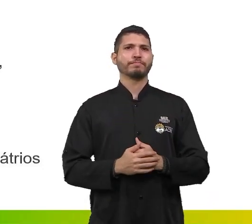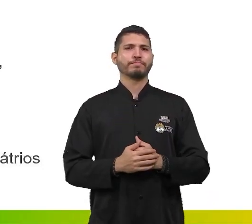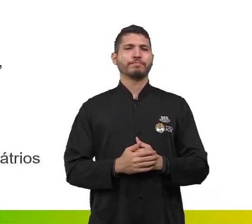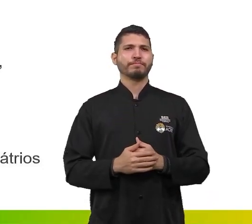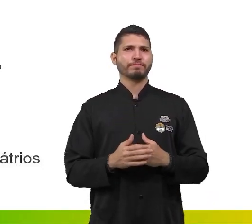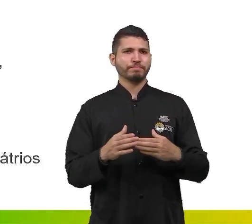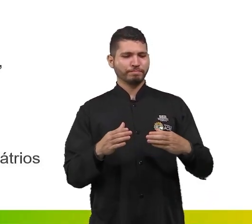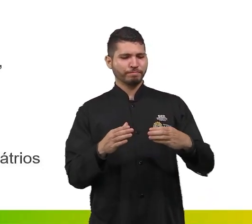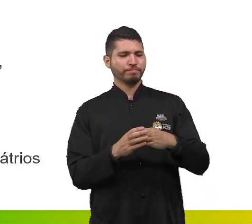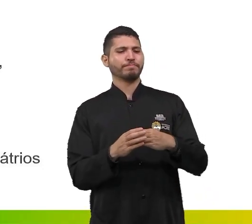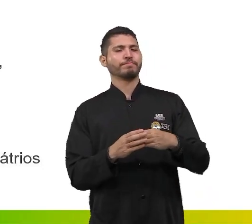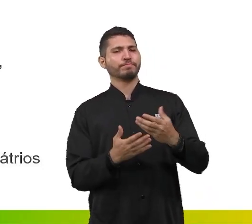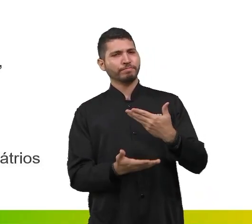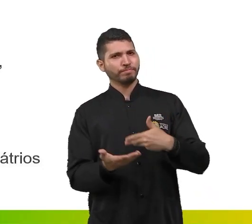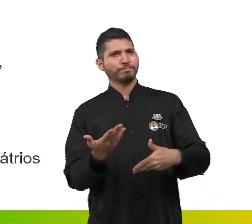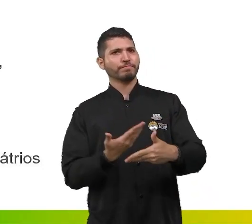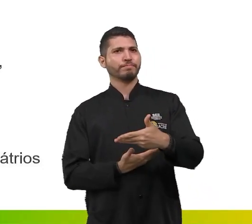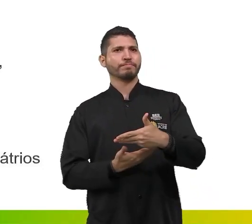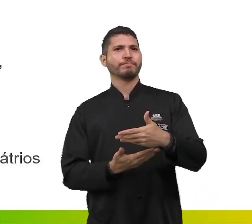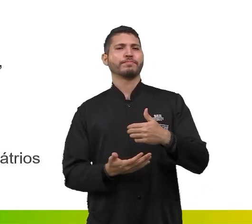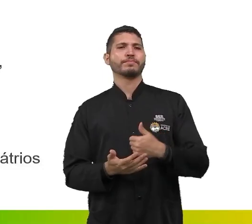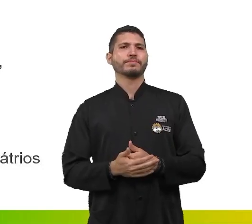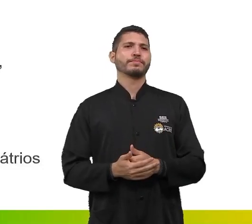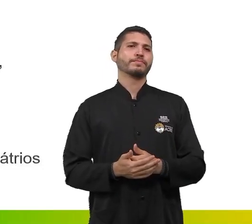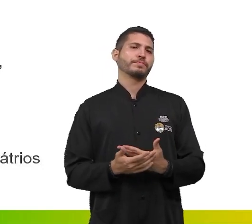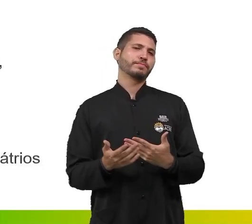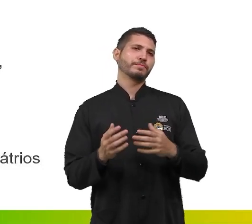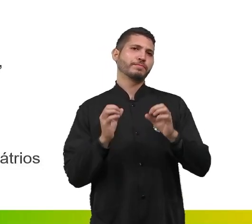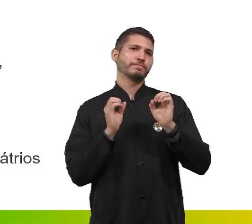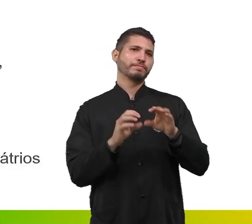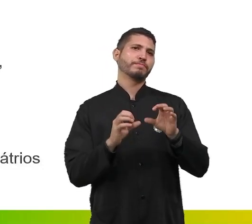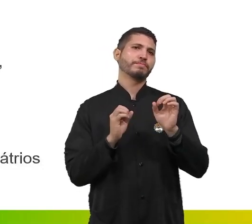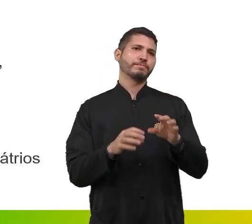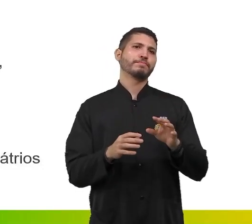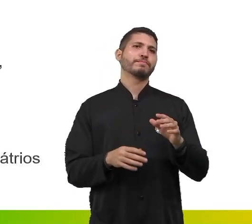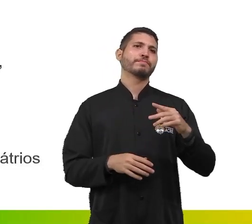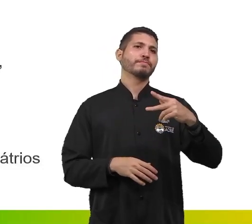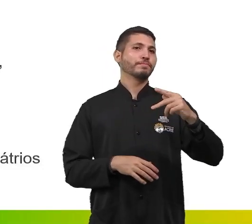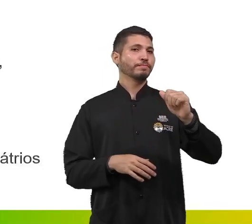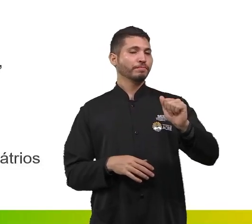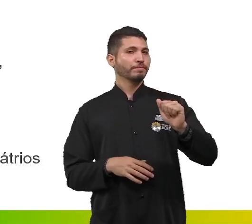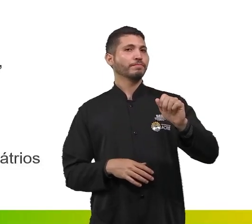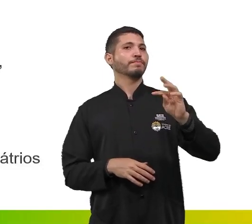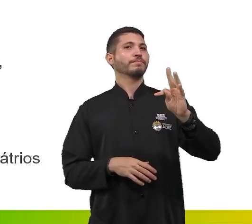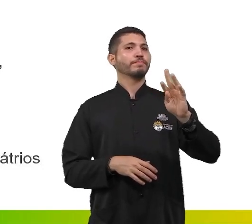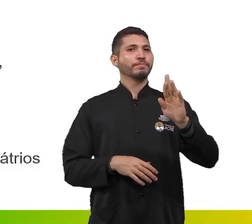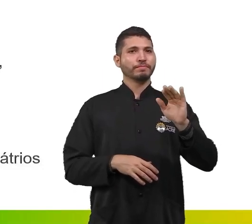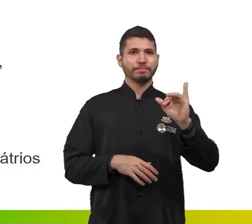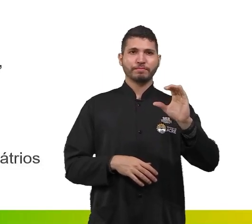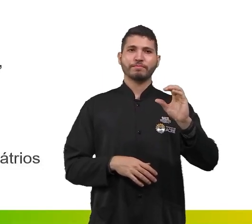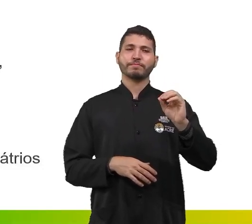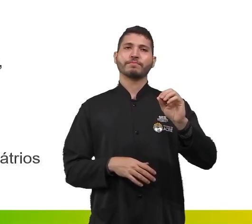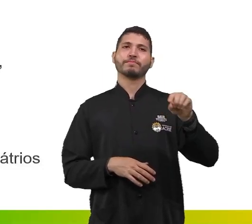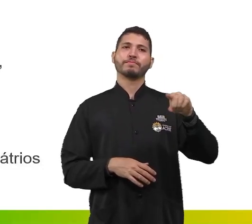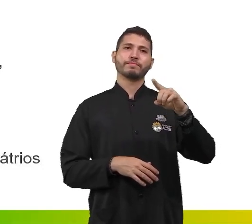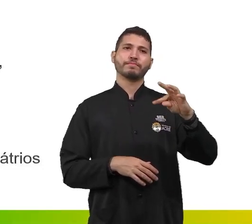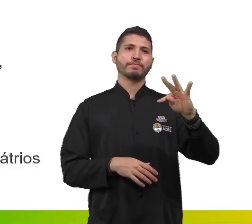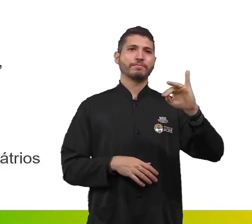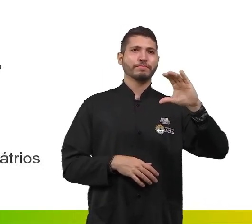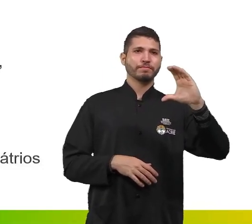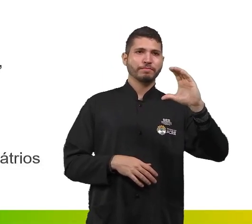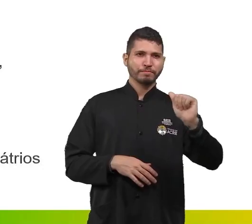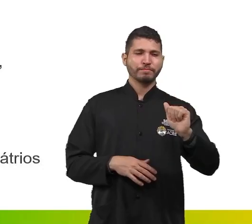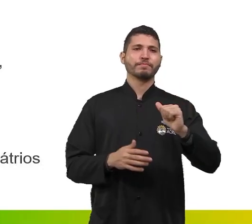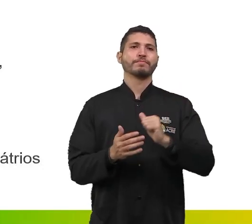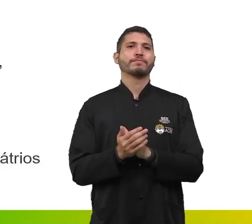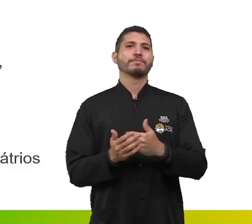obrigatória difundem valores nacionais, uma história comum e a lealdade ao Estado desde a infância, as Forças